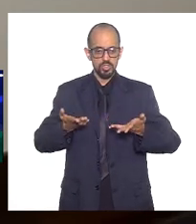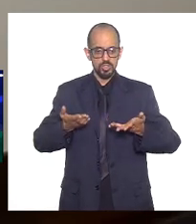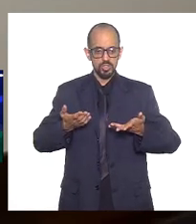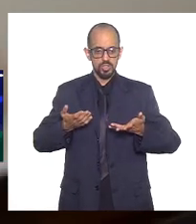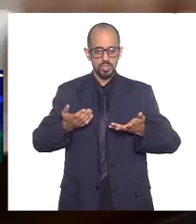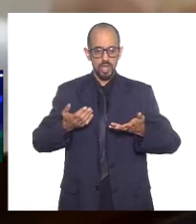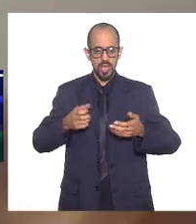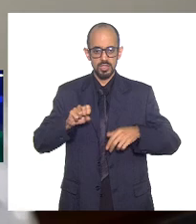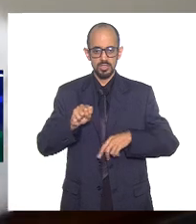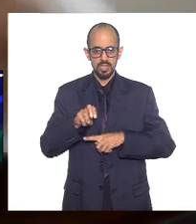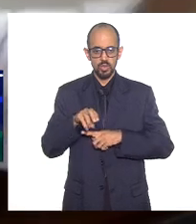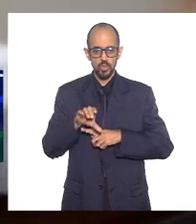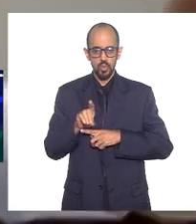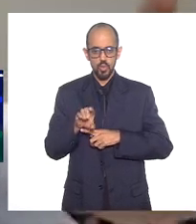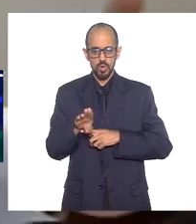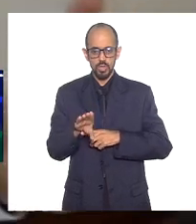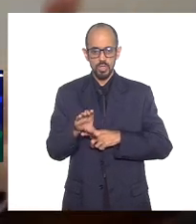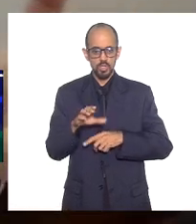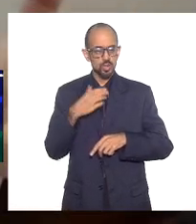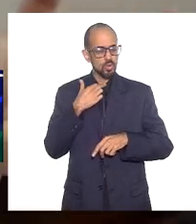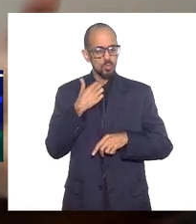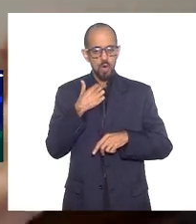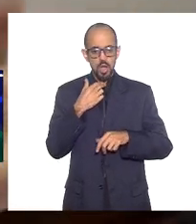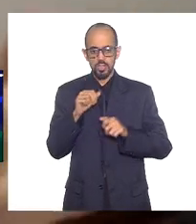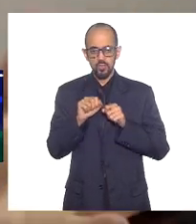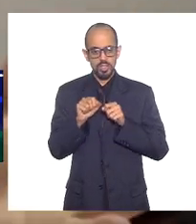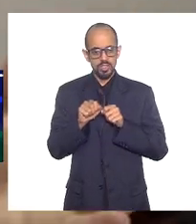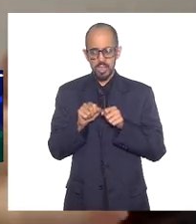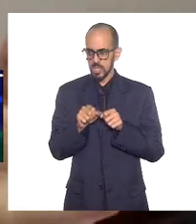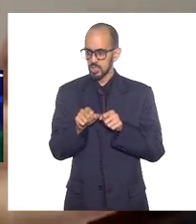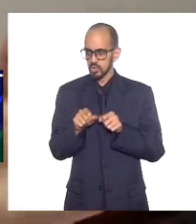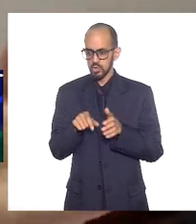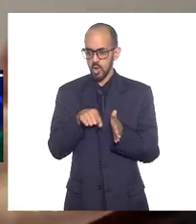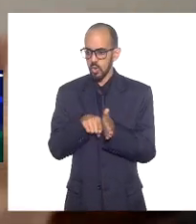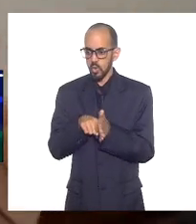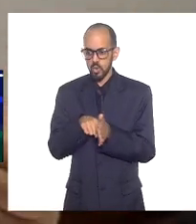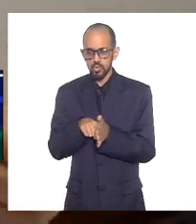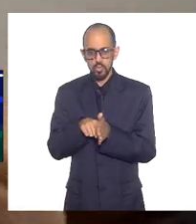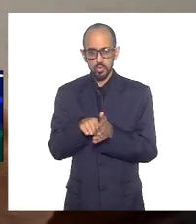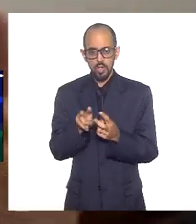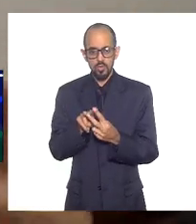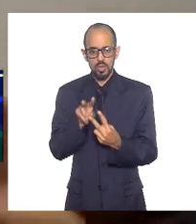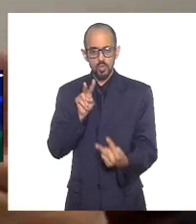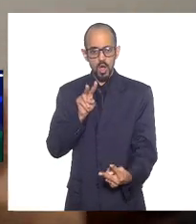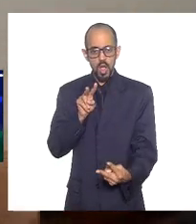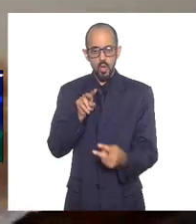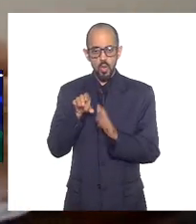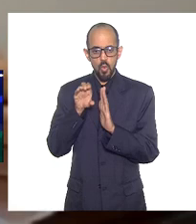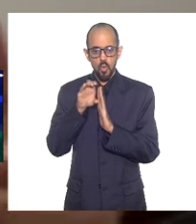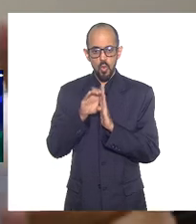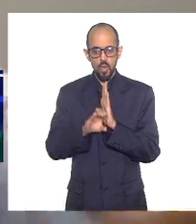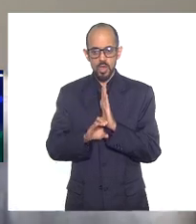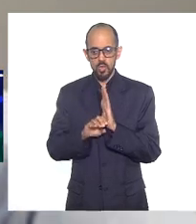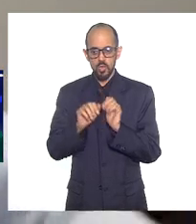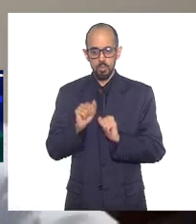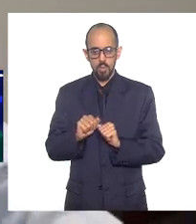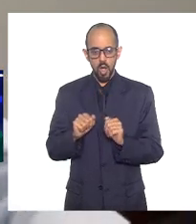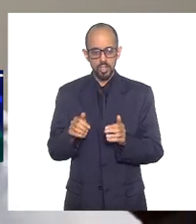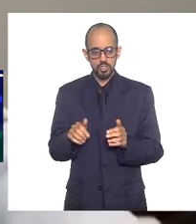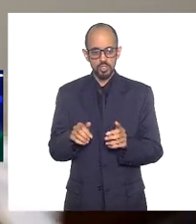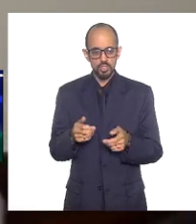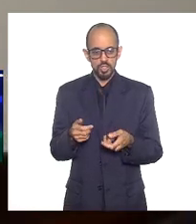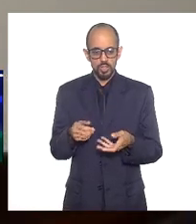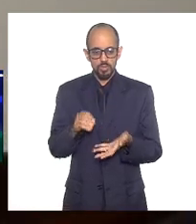reforma apenas com consulta virtual. Isso não pode acontecer. O currículo não pode sofrer este